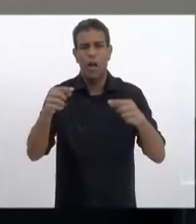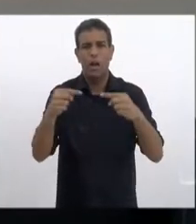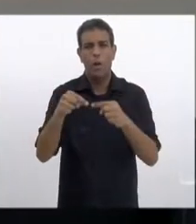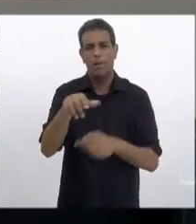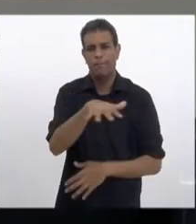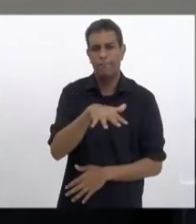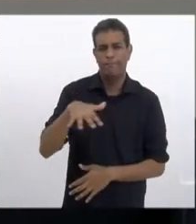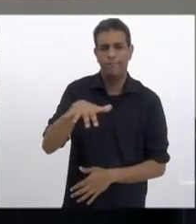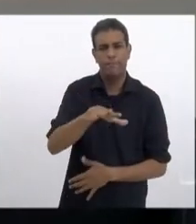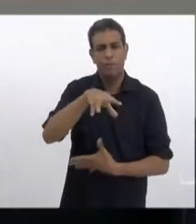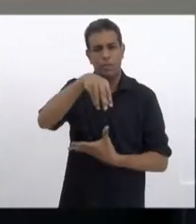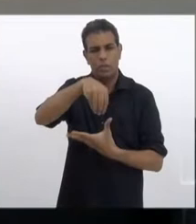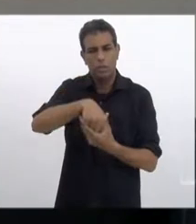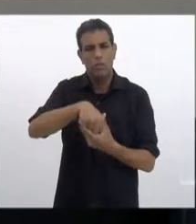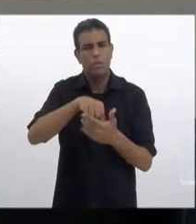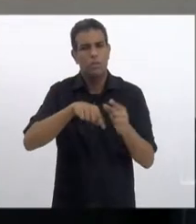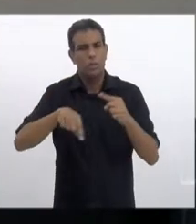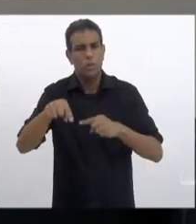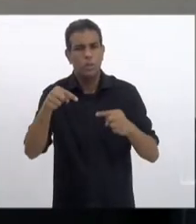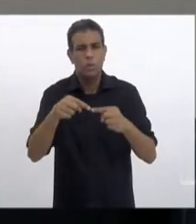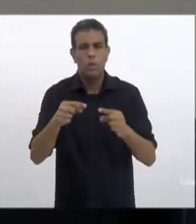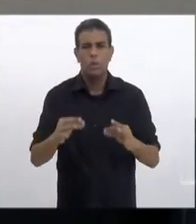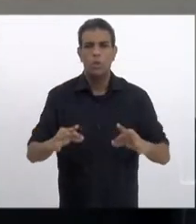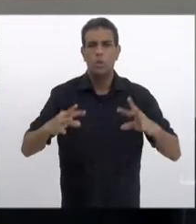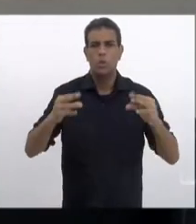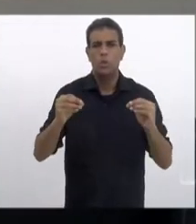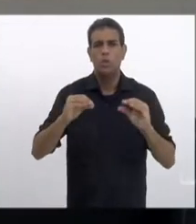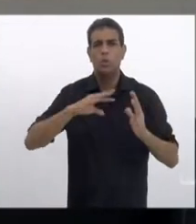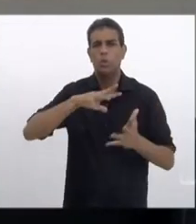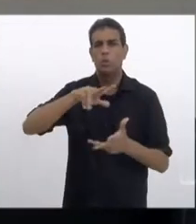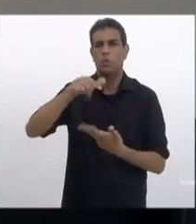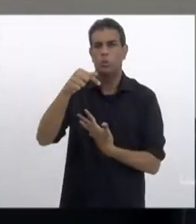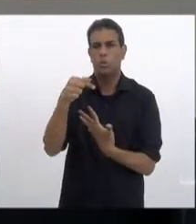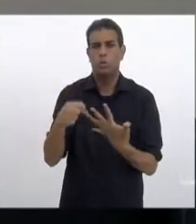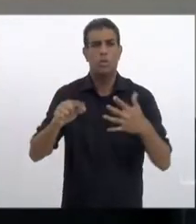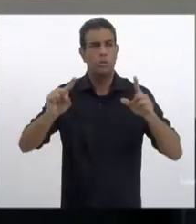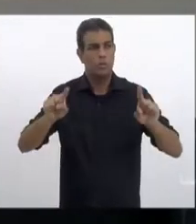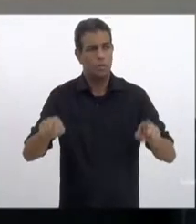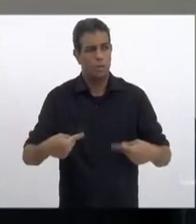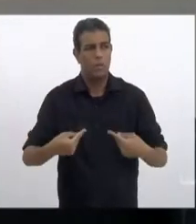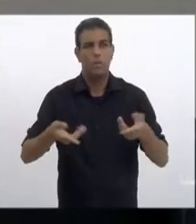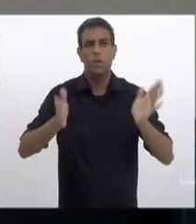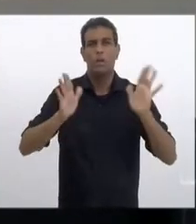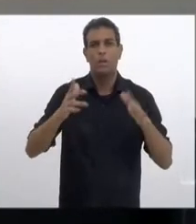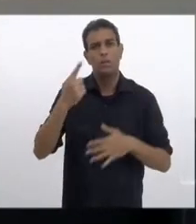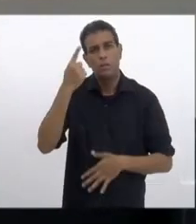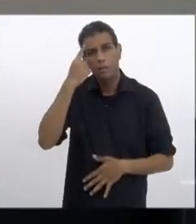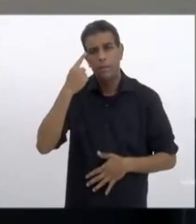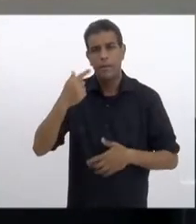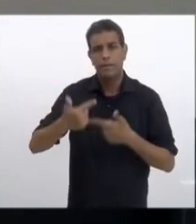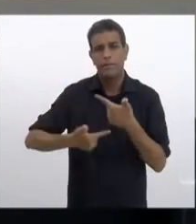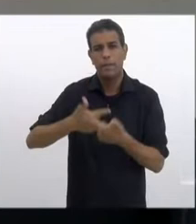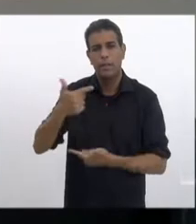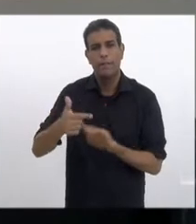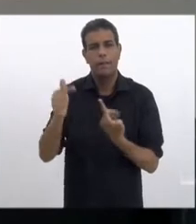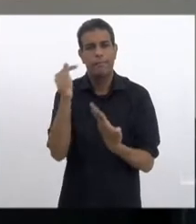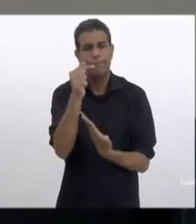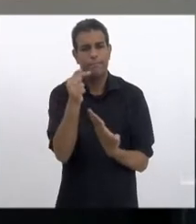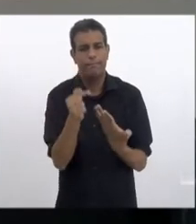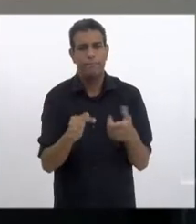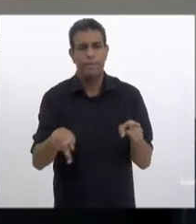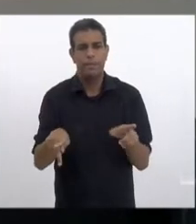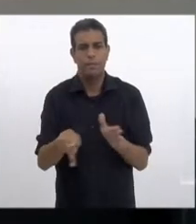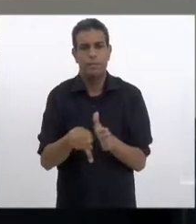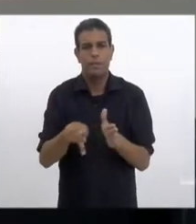dimensão da questão das drogas em todo o mundo. Os desafios a serem enfrentados são muitos, mas cabe